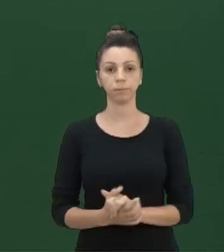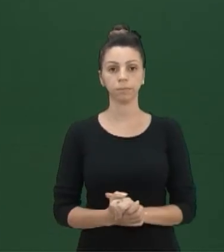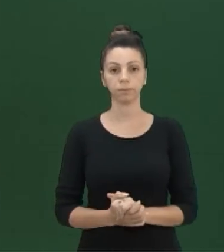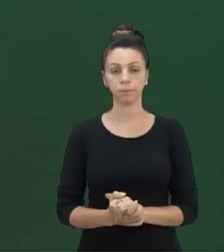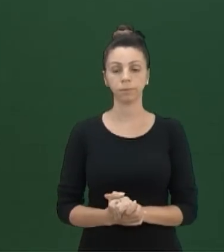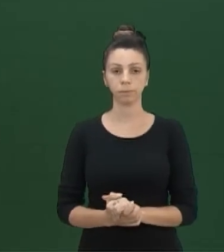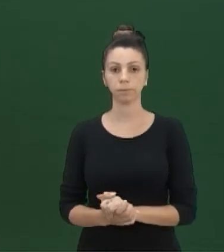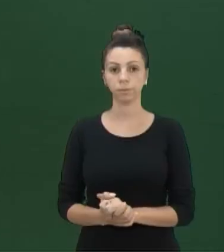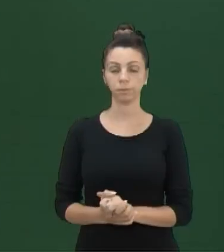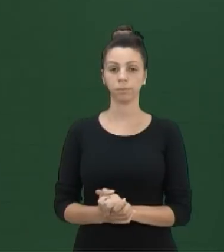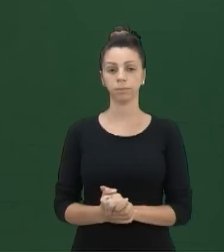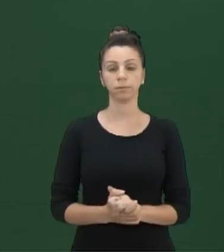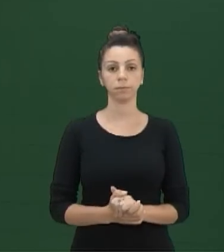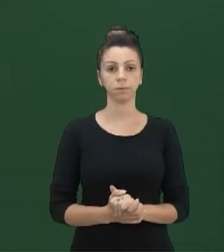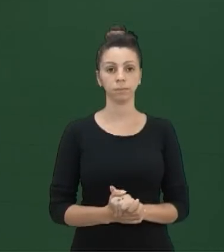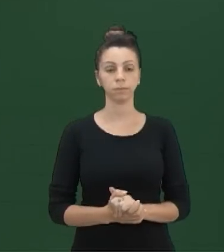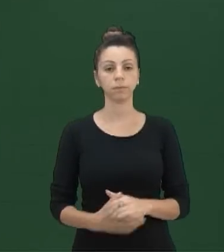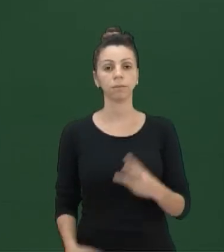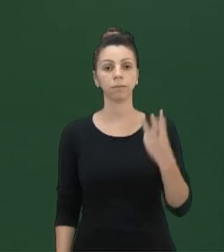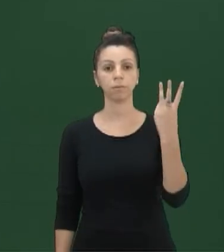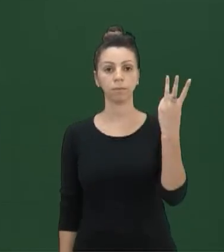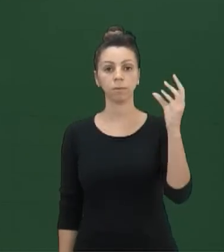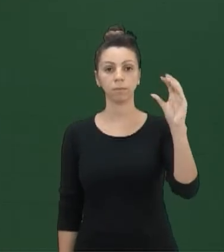a gente viu ali que ela mede